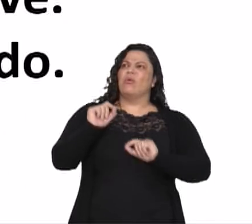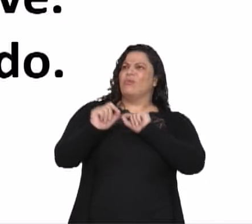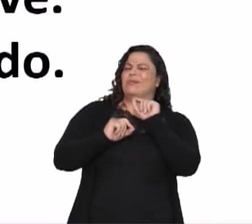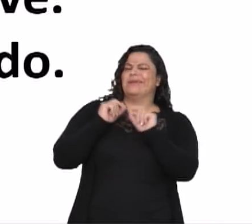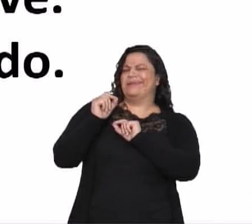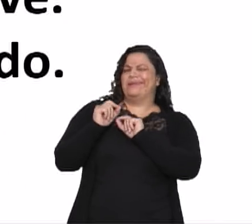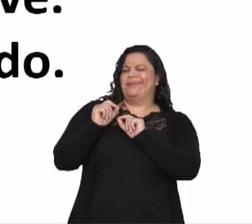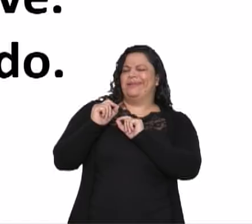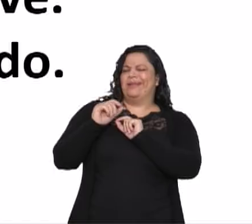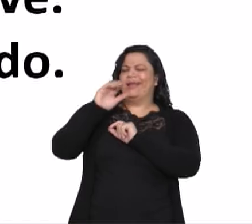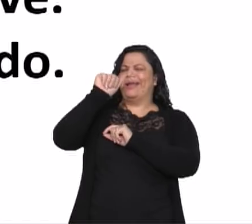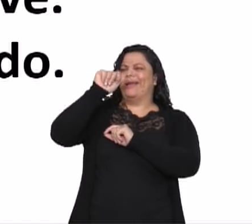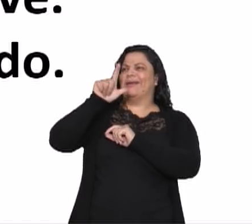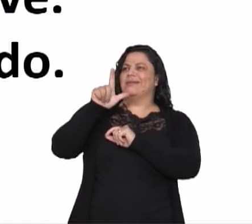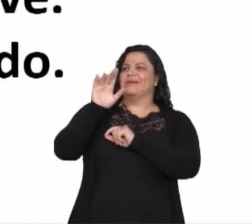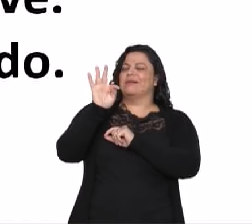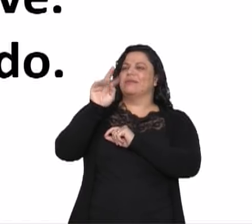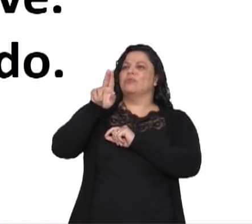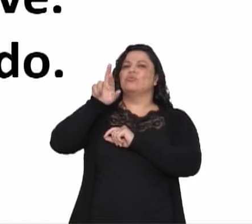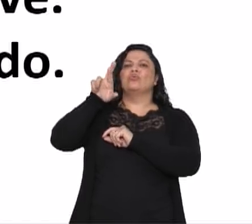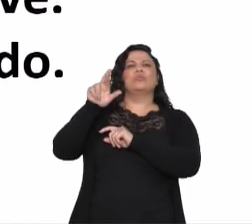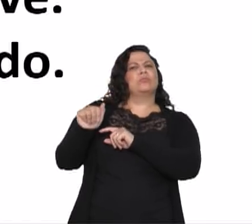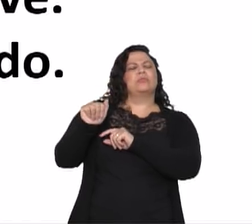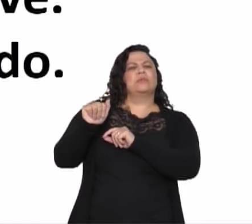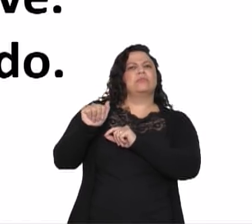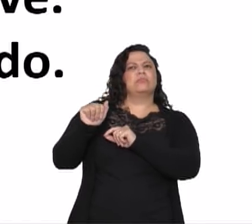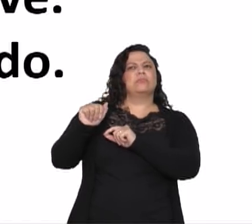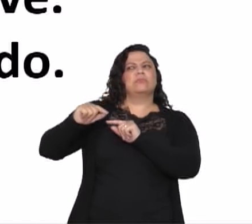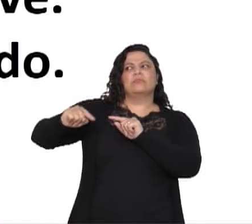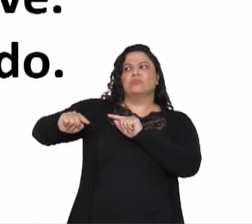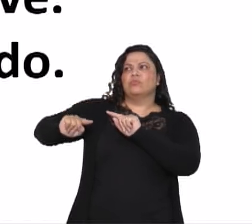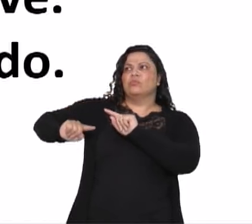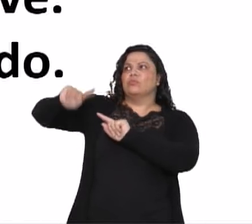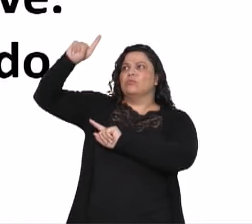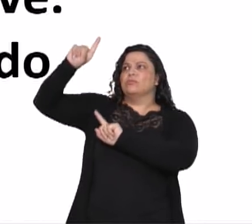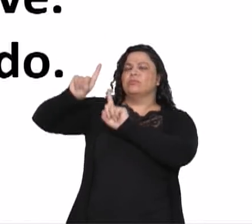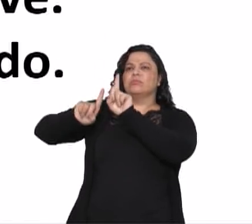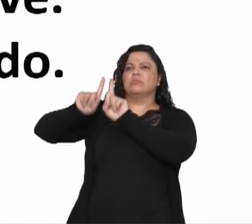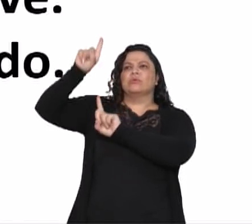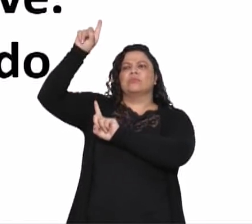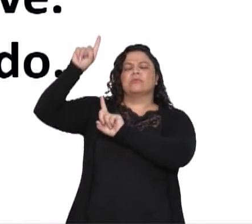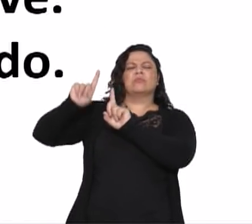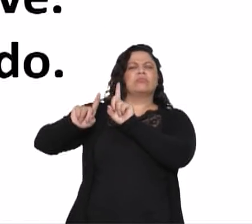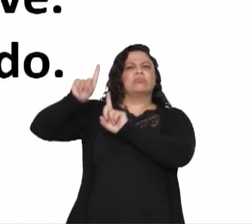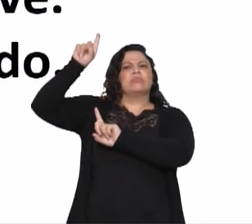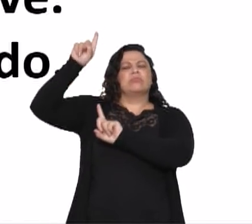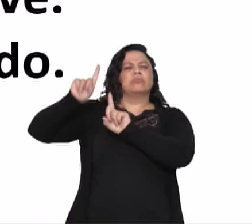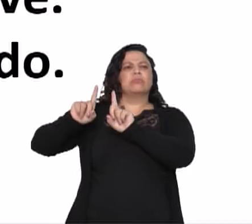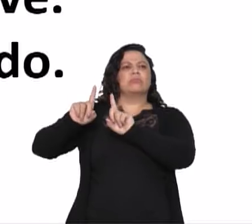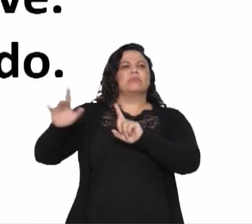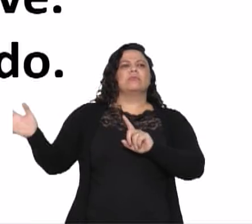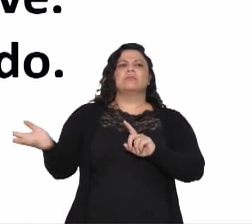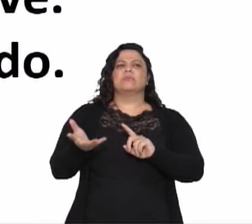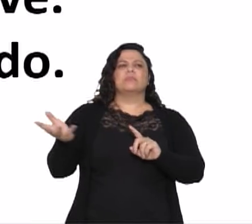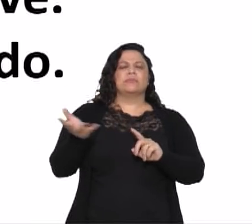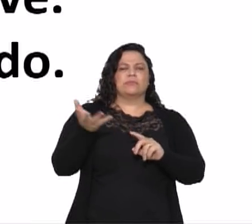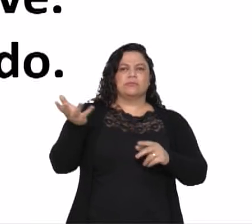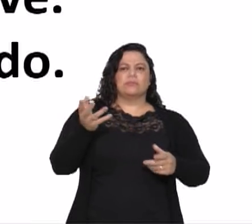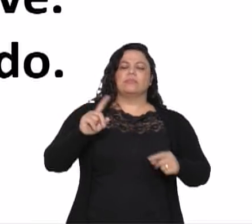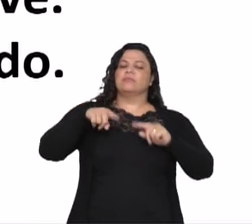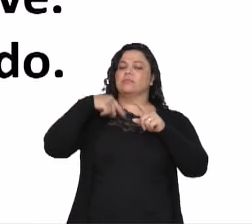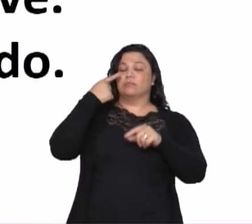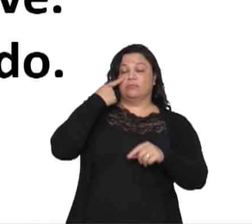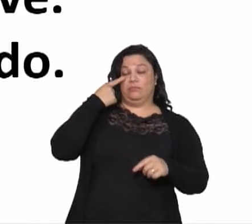A altura é determinada pela frequência das vibrações, ou seja, a velocidade. Vocês já vão ver